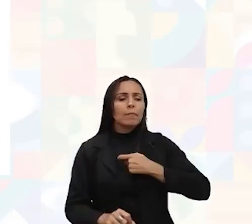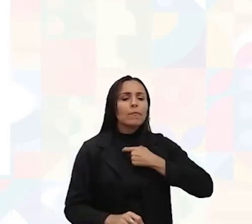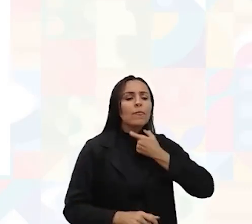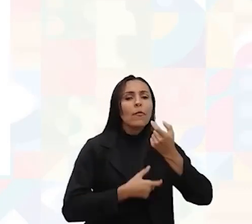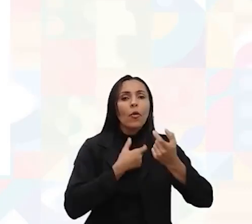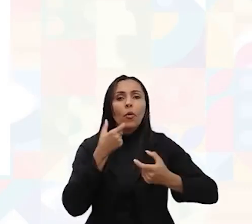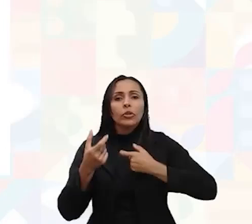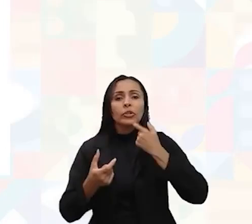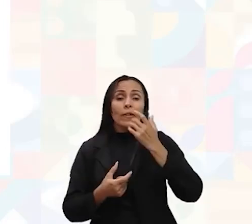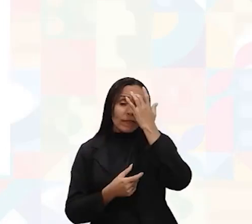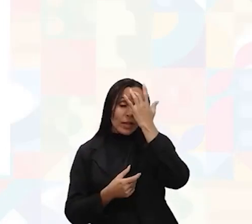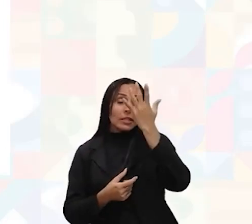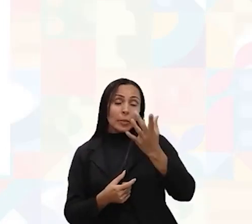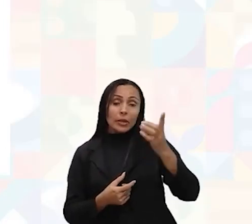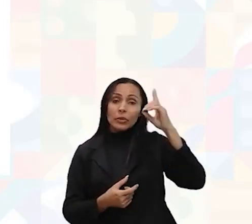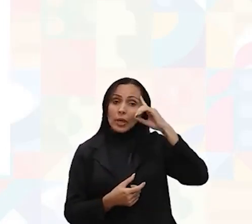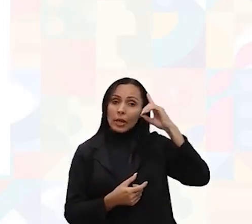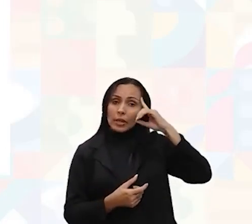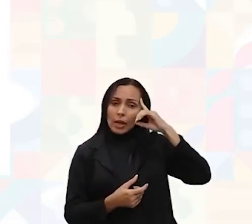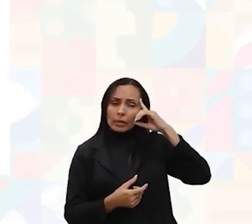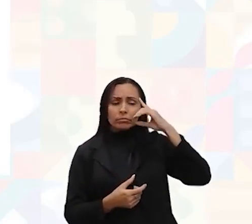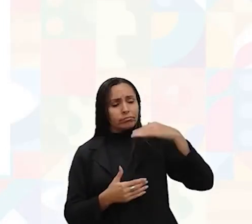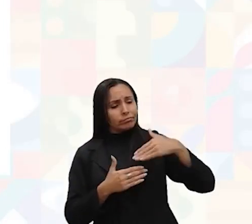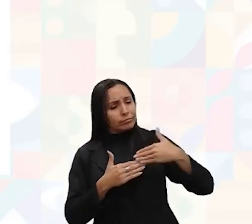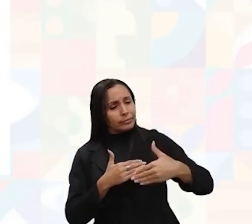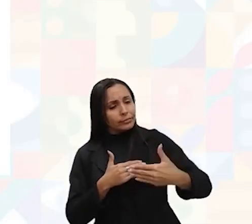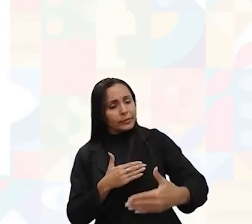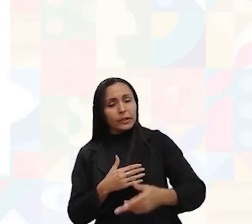que facilita muito o dia a dia das pessoas,